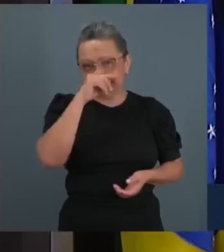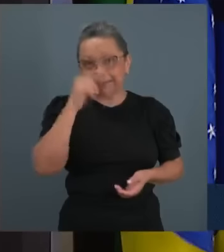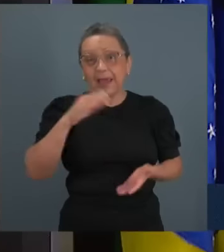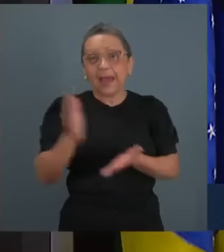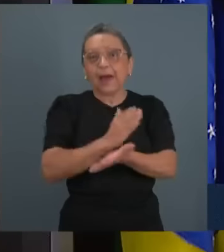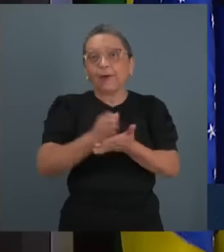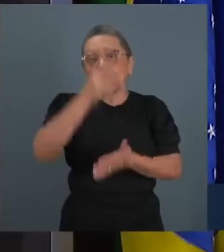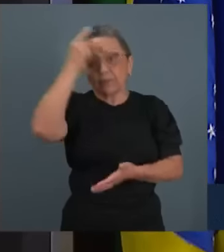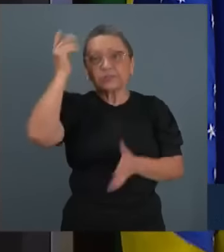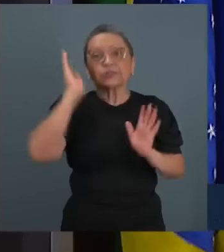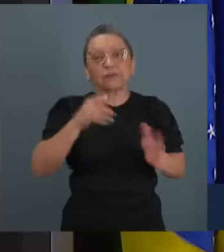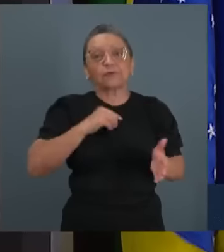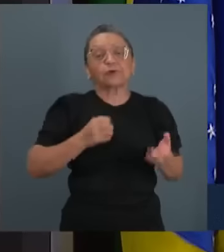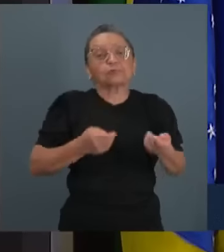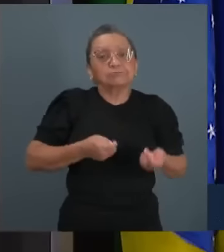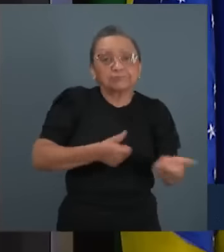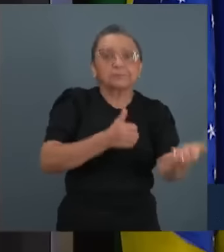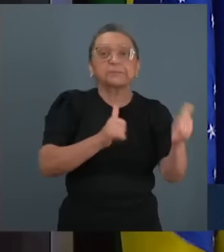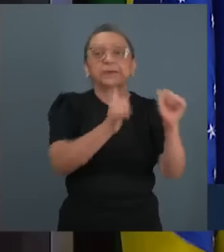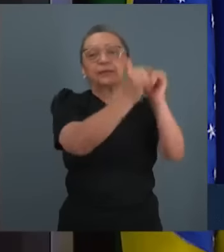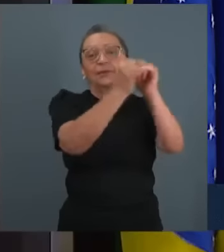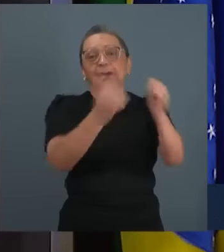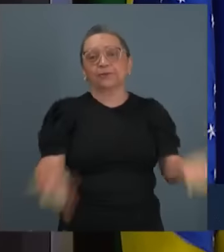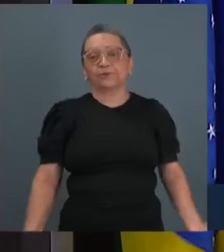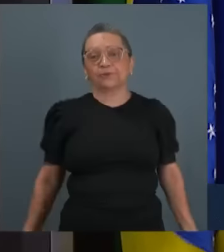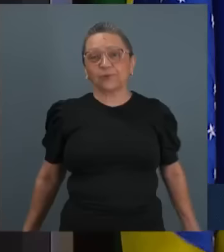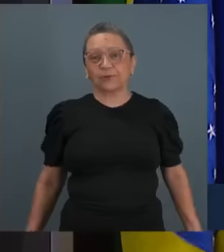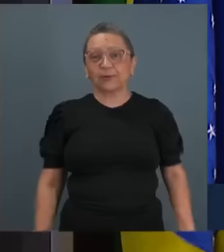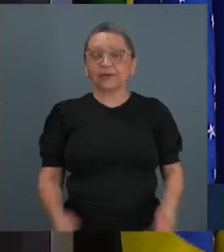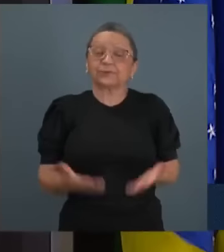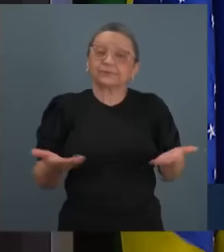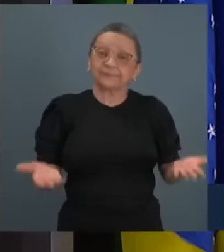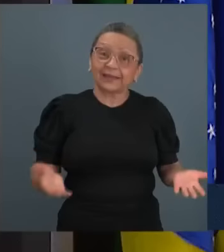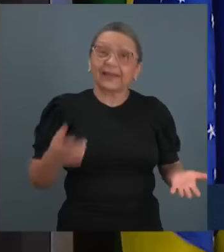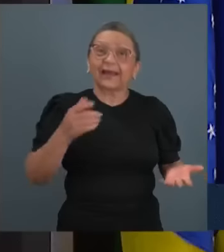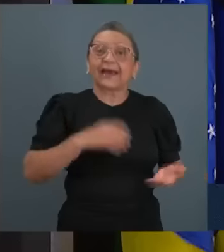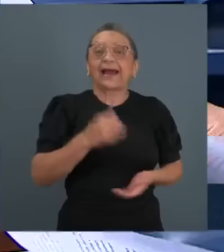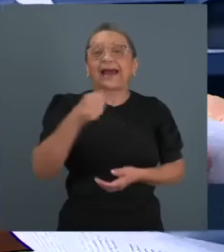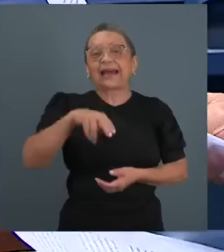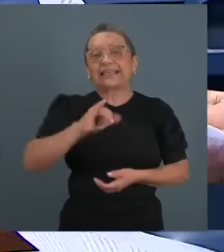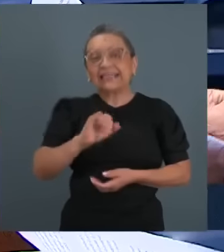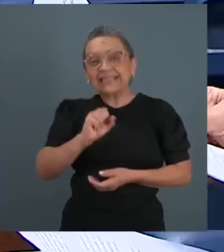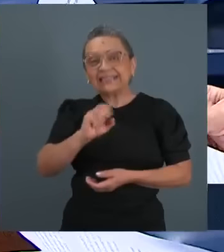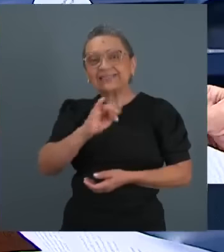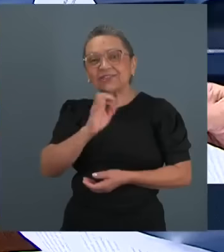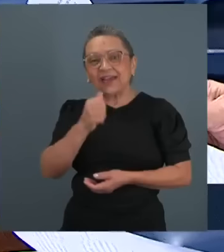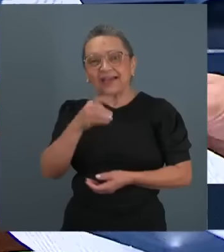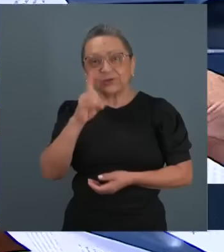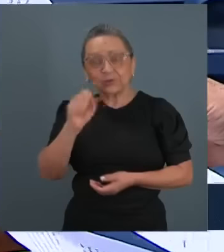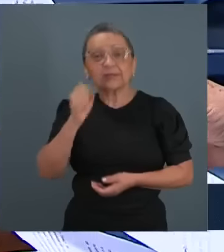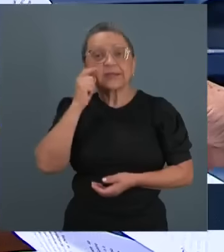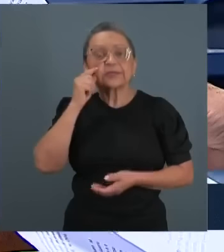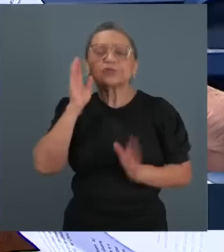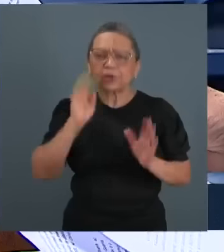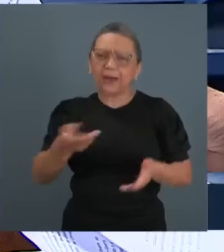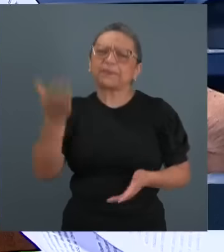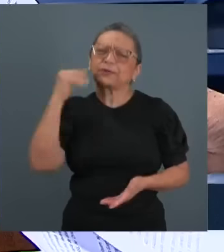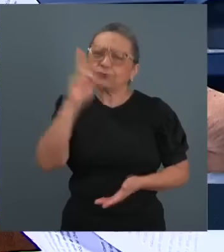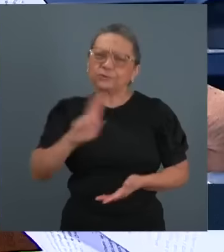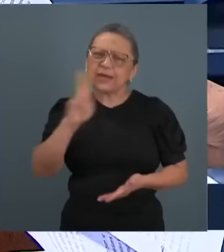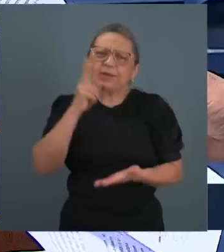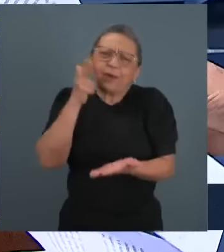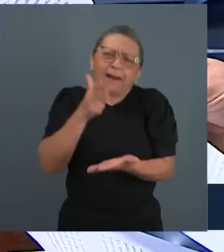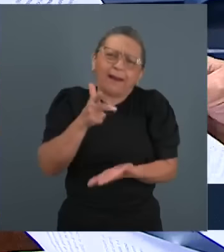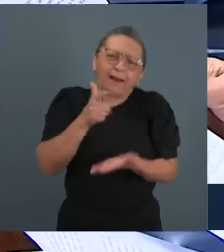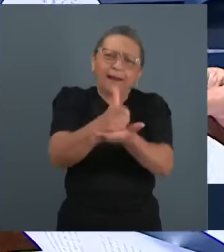alguns que foram anistiados. Aliás, anistiados, que pegaram em armas,